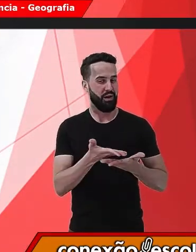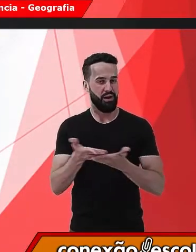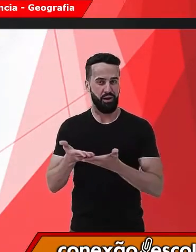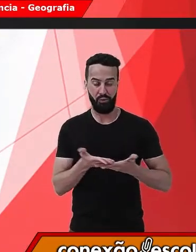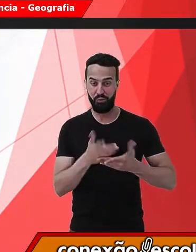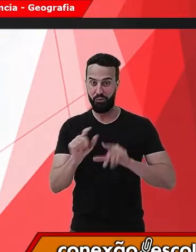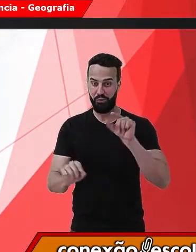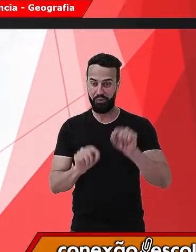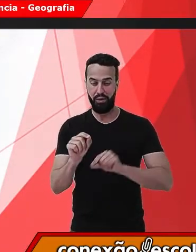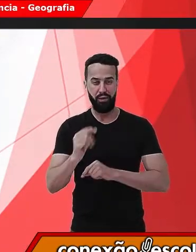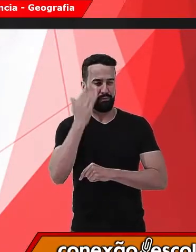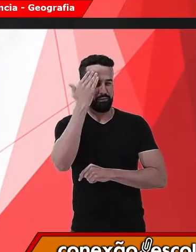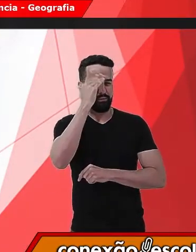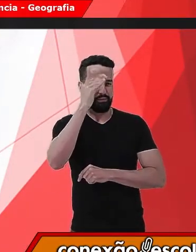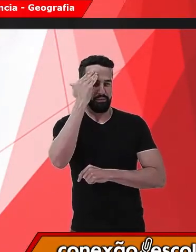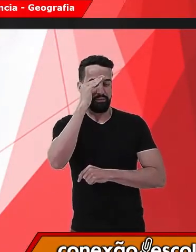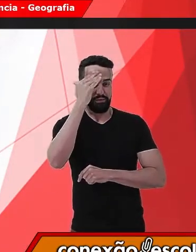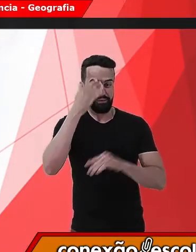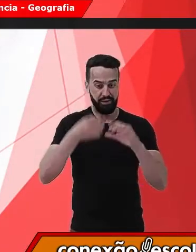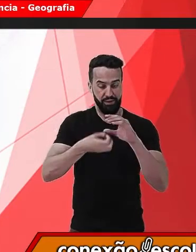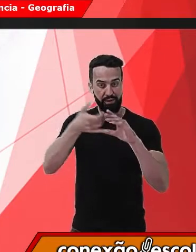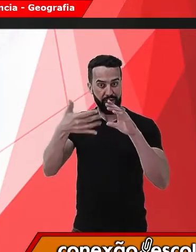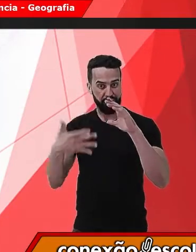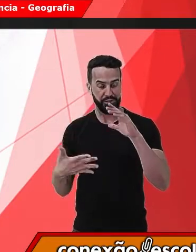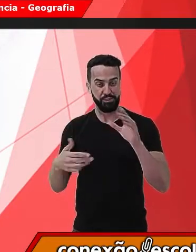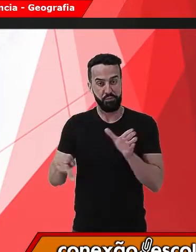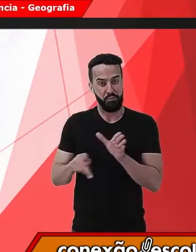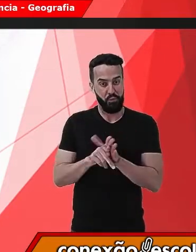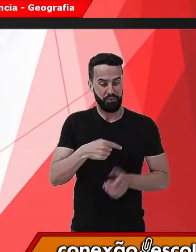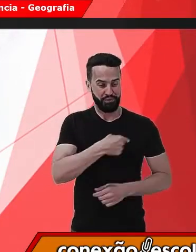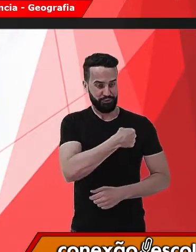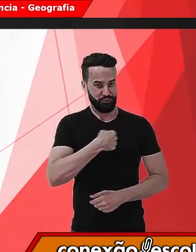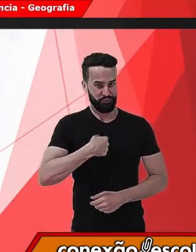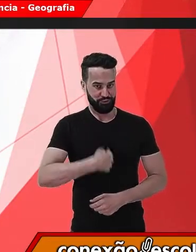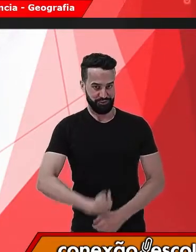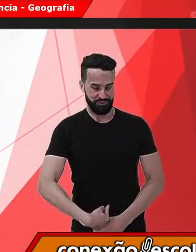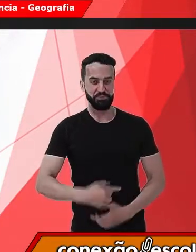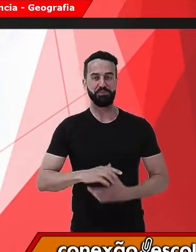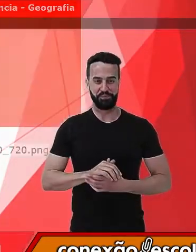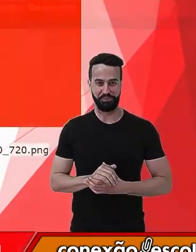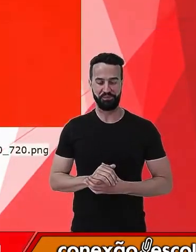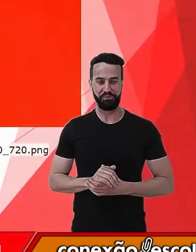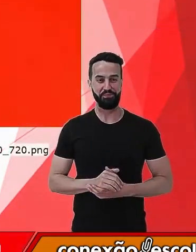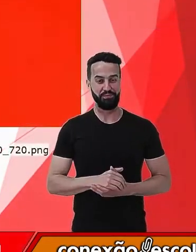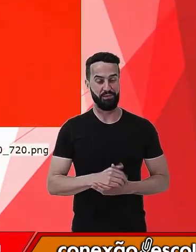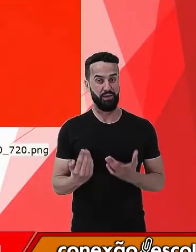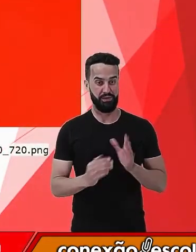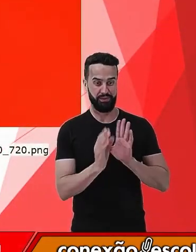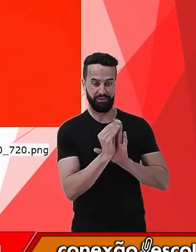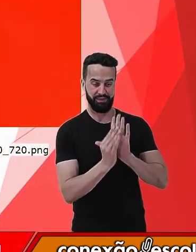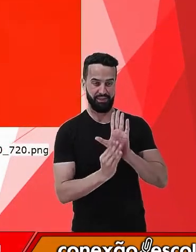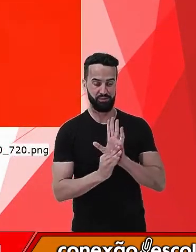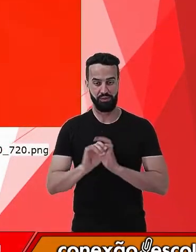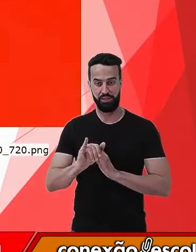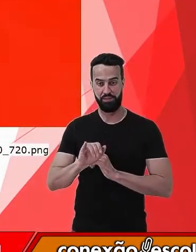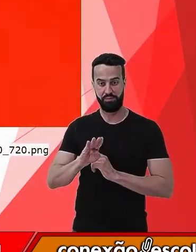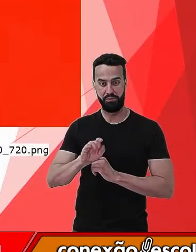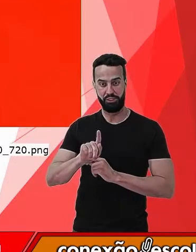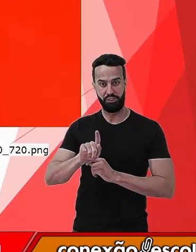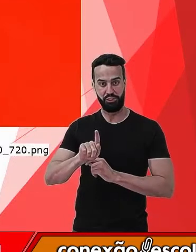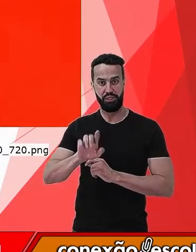na voz, professor Vinícius na língua de sinais e nós temos uma aula de geografia para